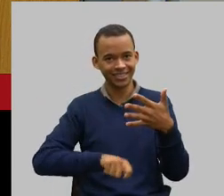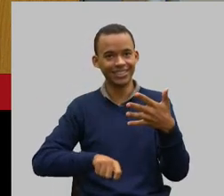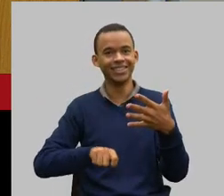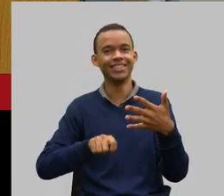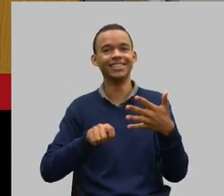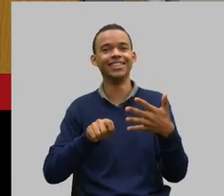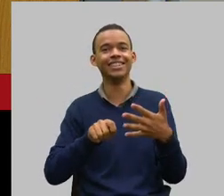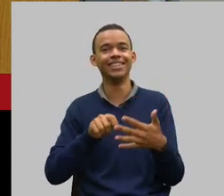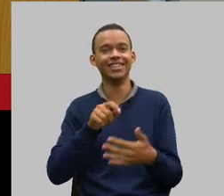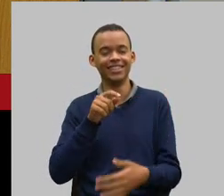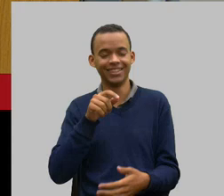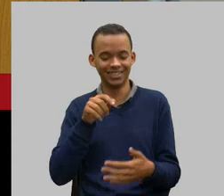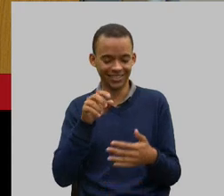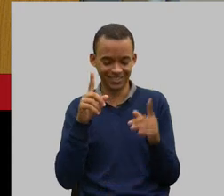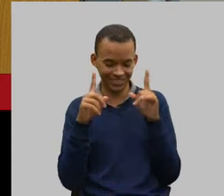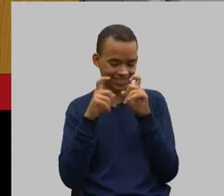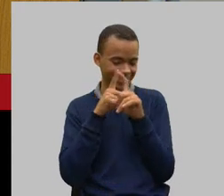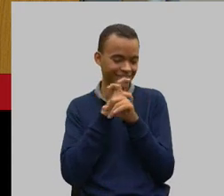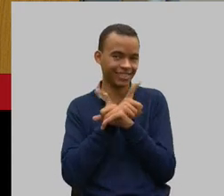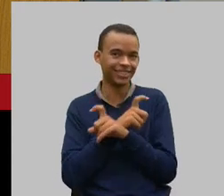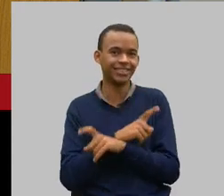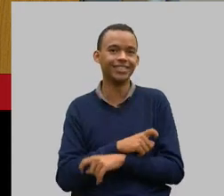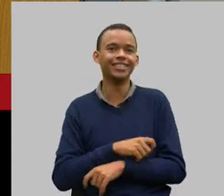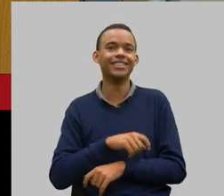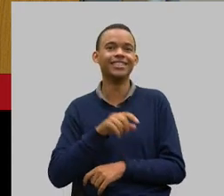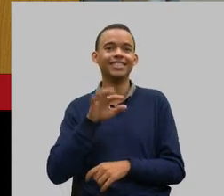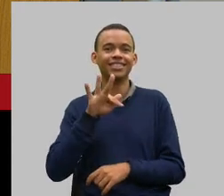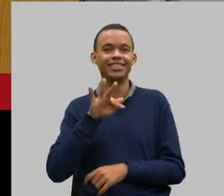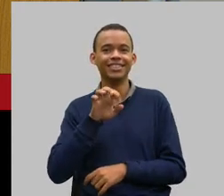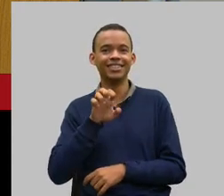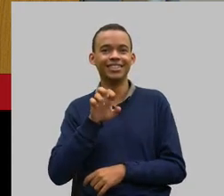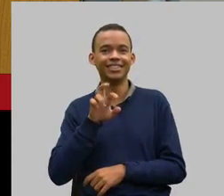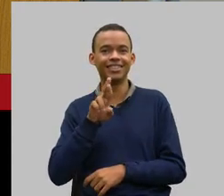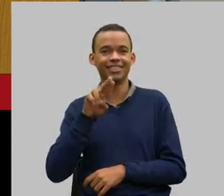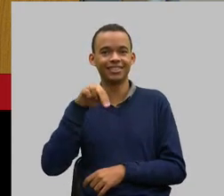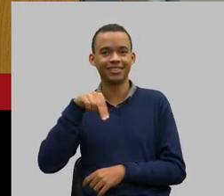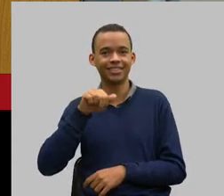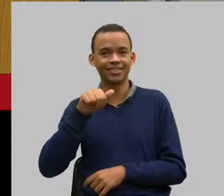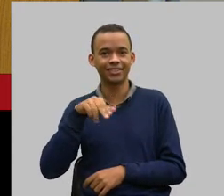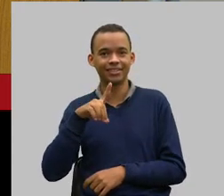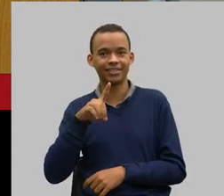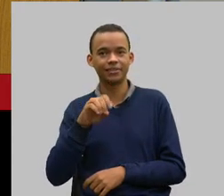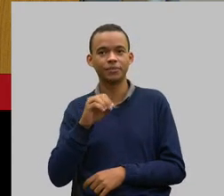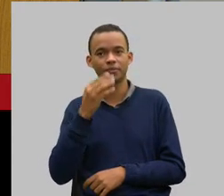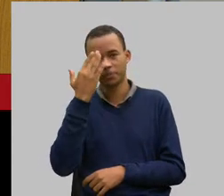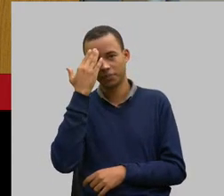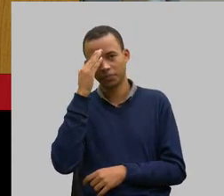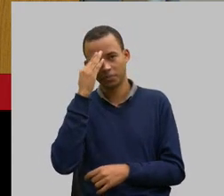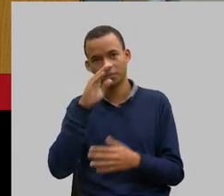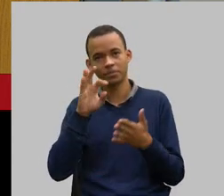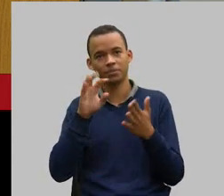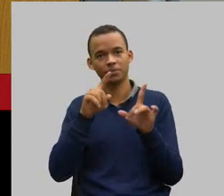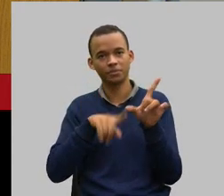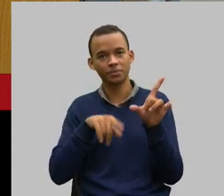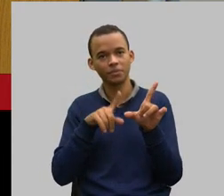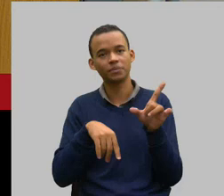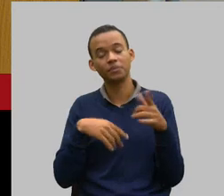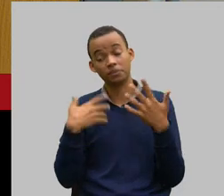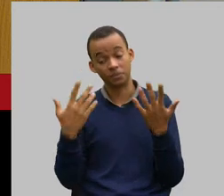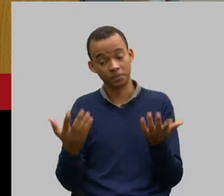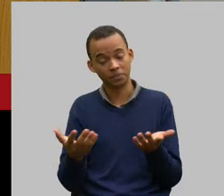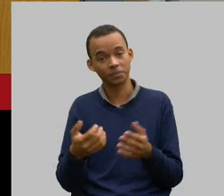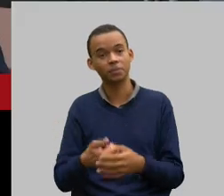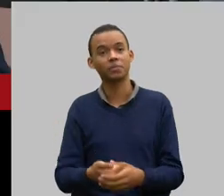Fernando entende a letra vi ela mas eh primeiramente dizer